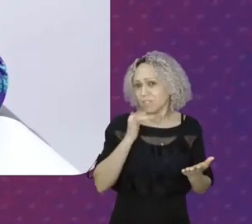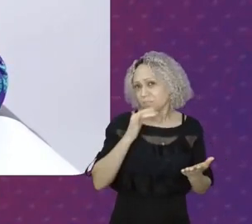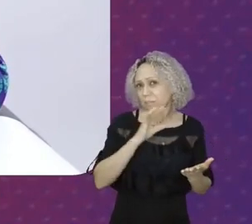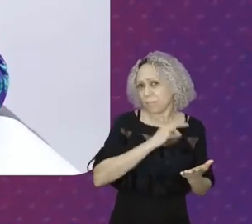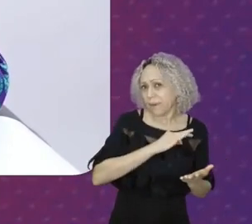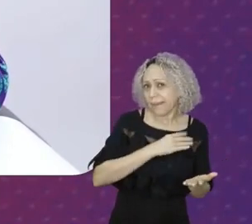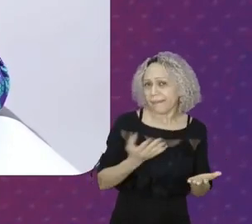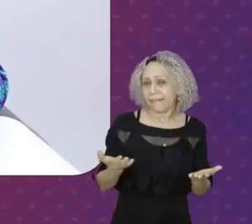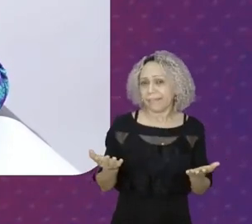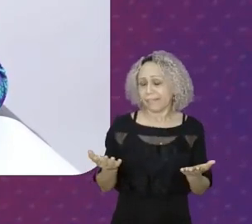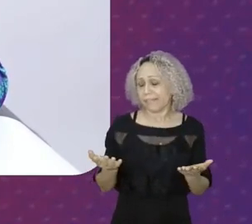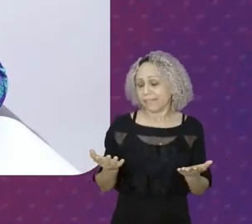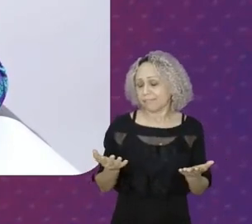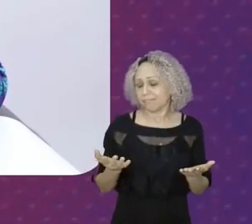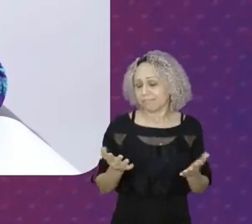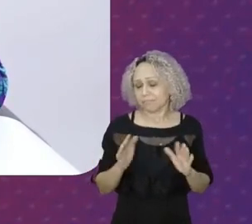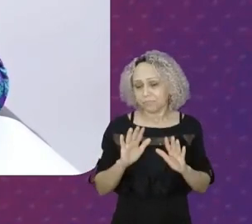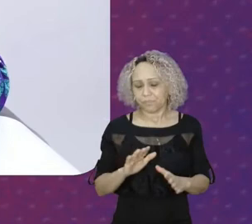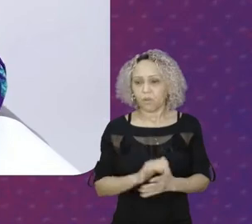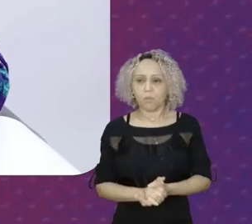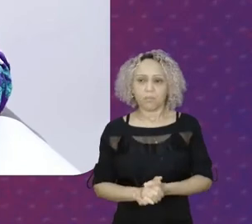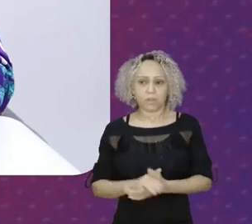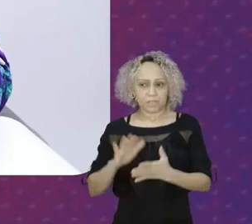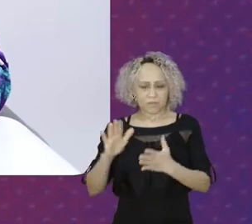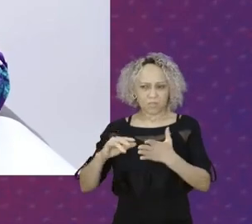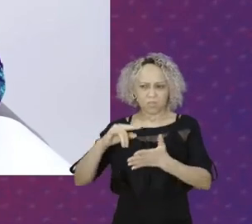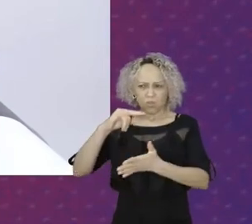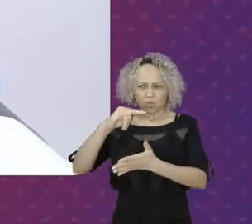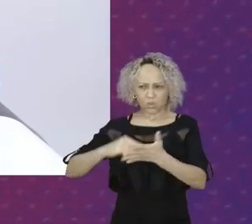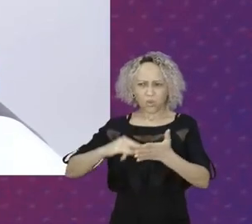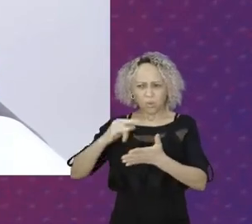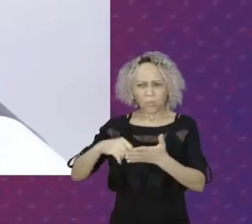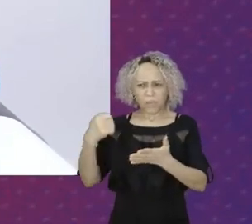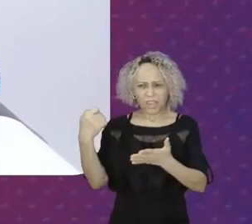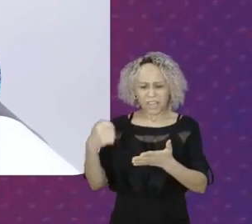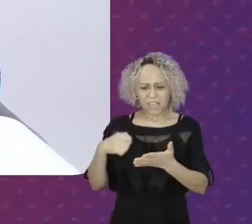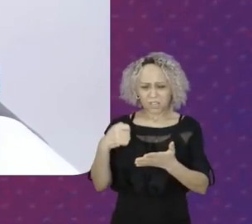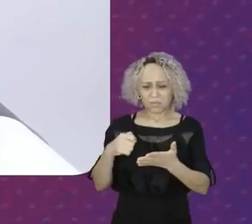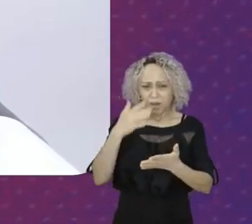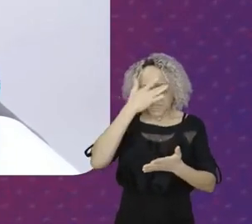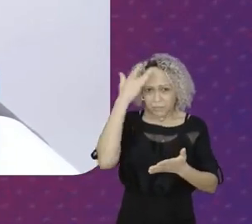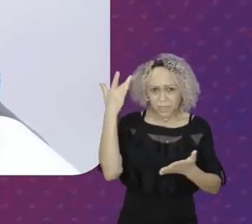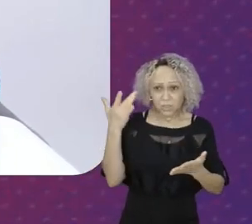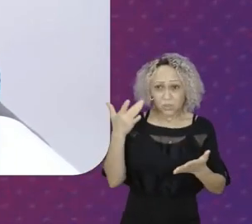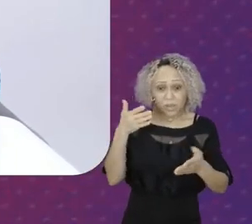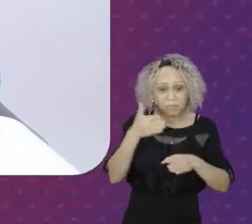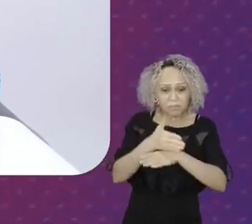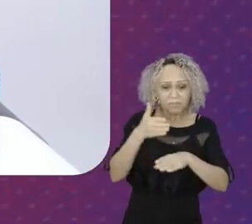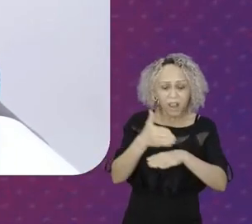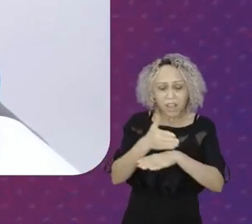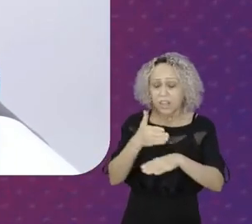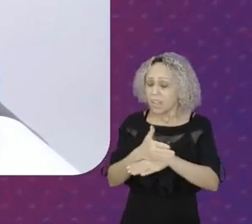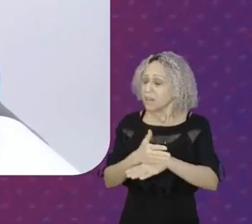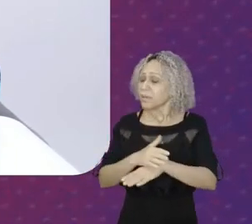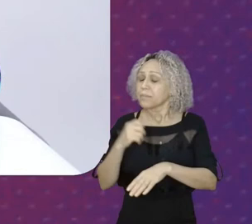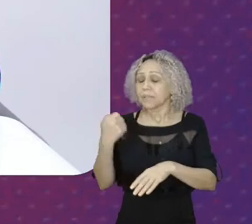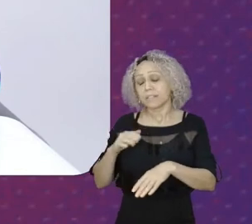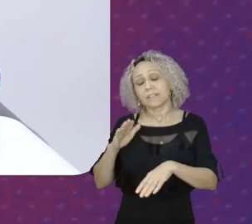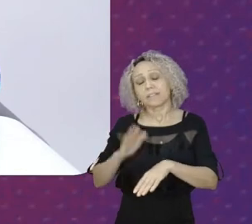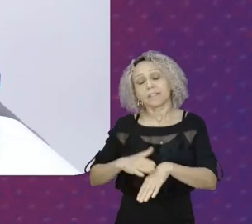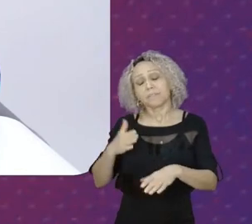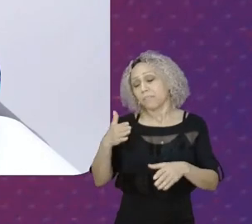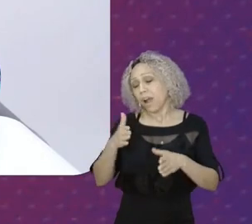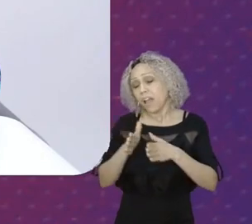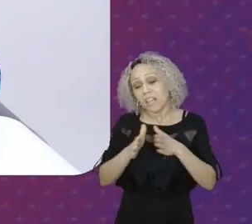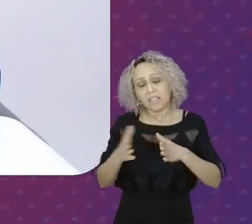máximo, desburocratizar, tornar uma burocracia mais acessível, né, para o conjunto da população brasileira. Né?